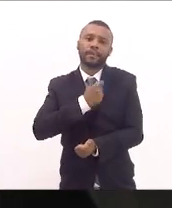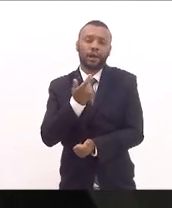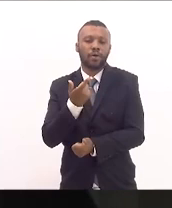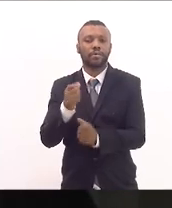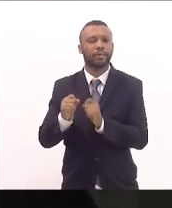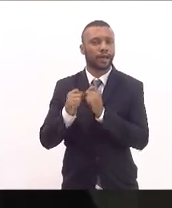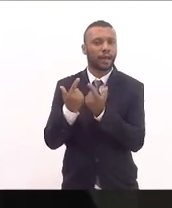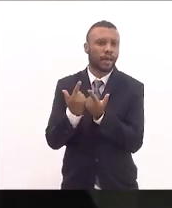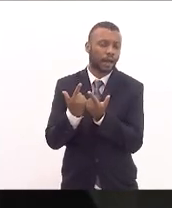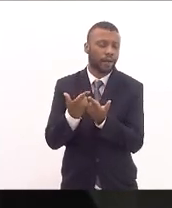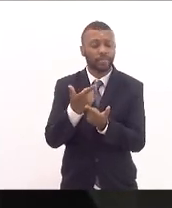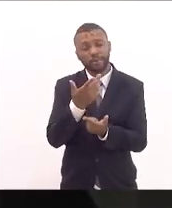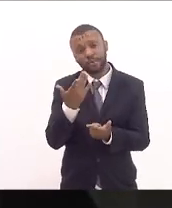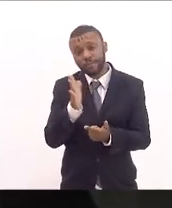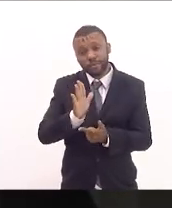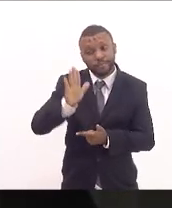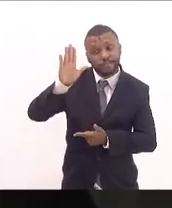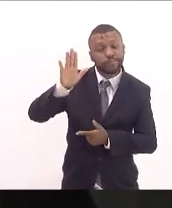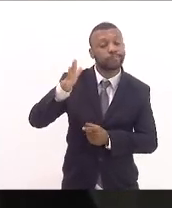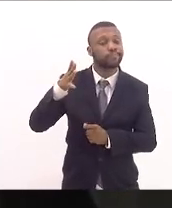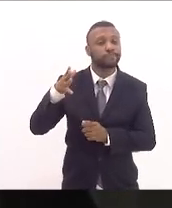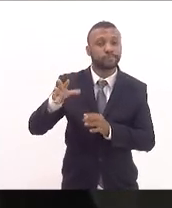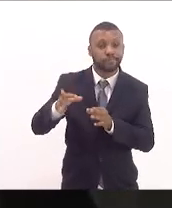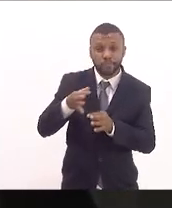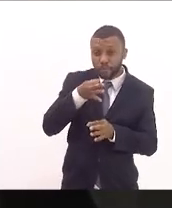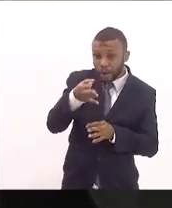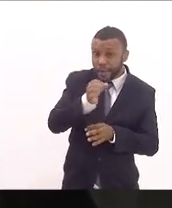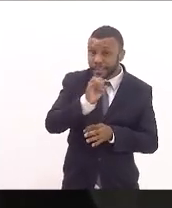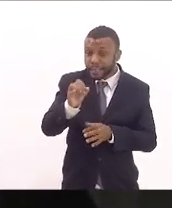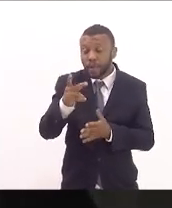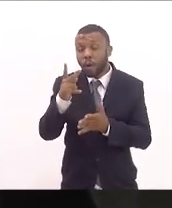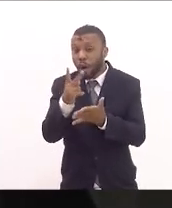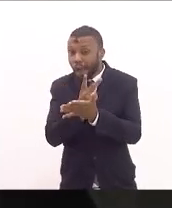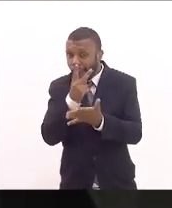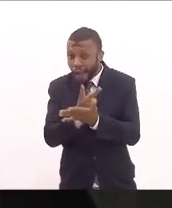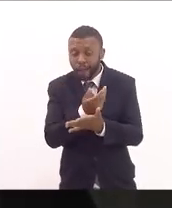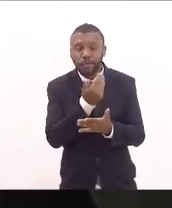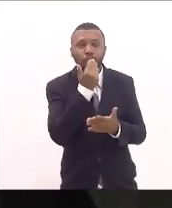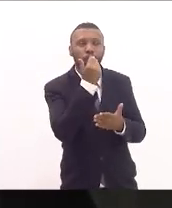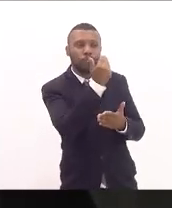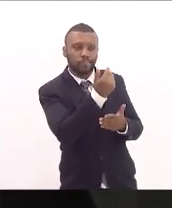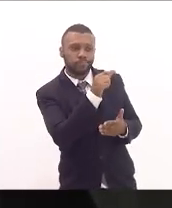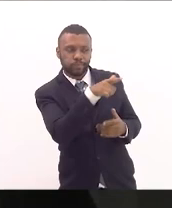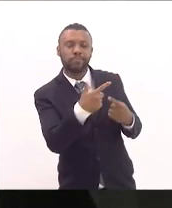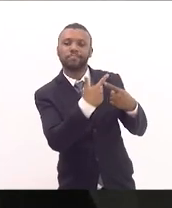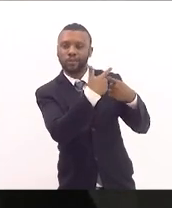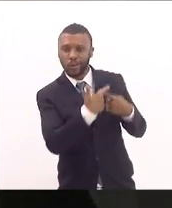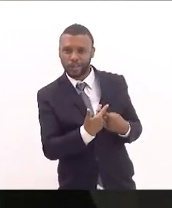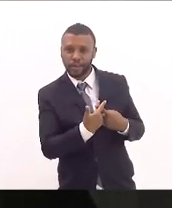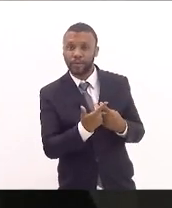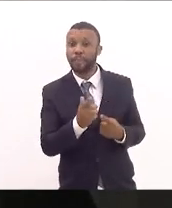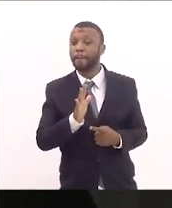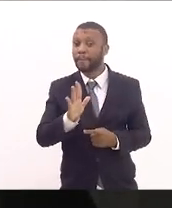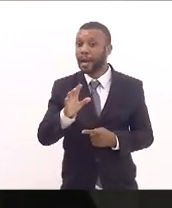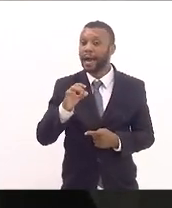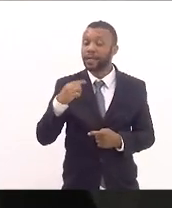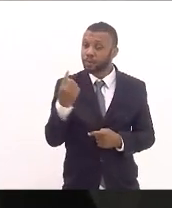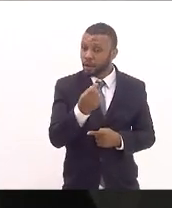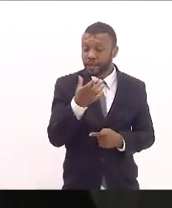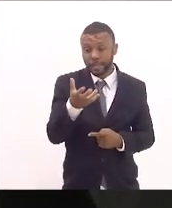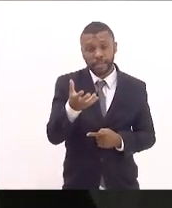e eu falei ah vou fazer uma intervenção aqui se Se Você cometeu Algum deles o Professor Fernando Lopes lá no corrigir Mas se a gente quiser Tia